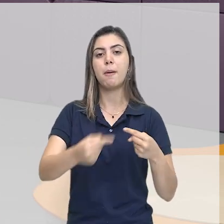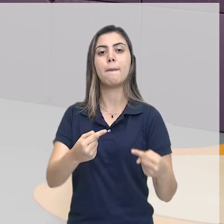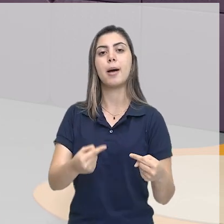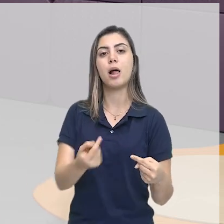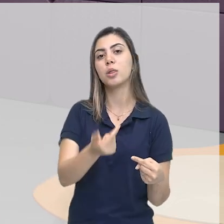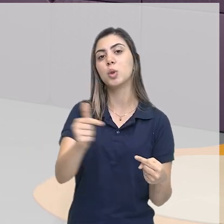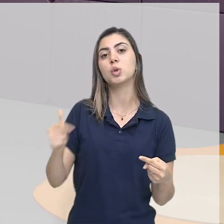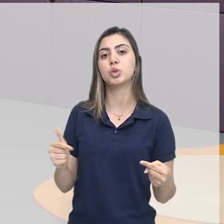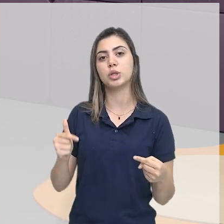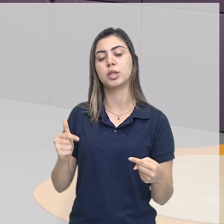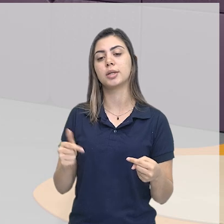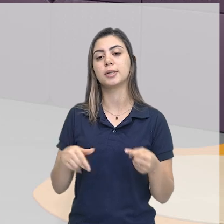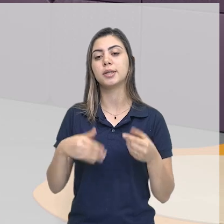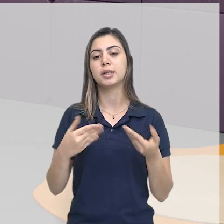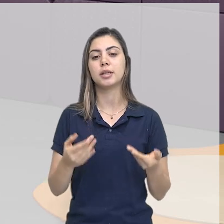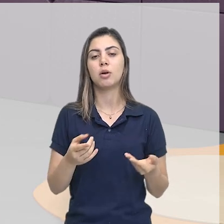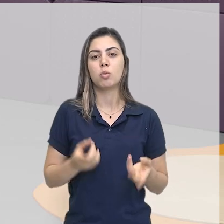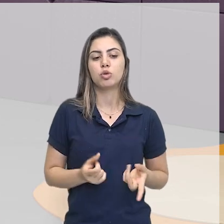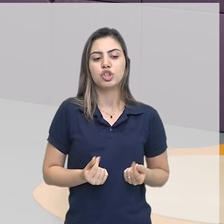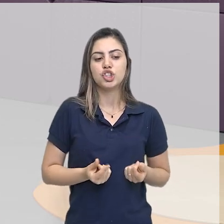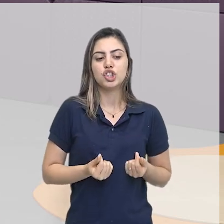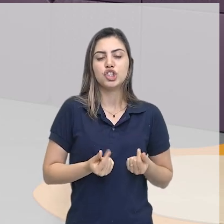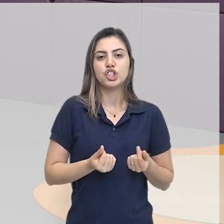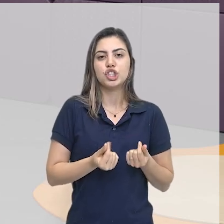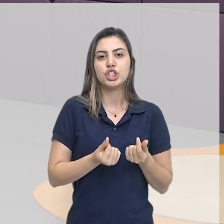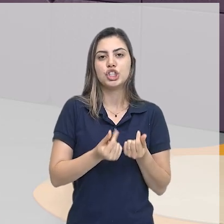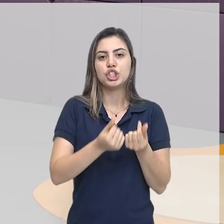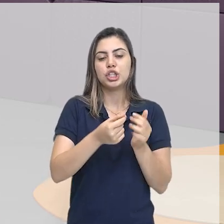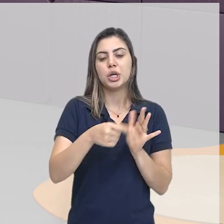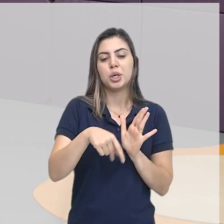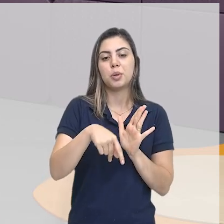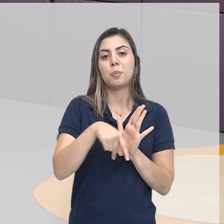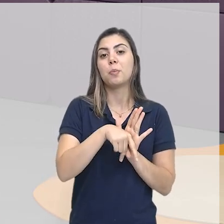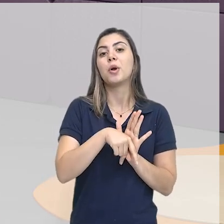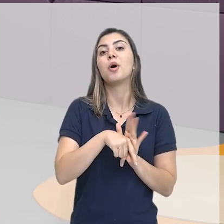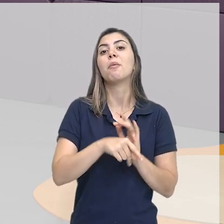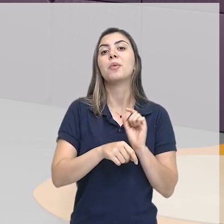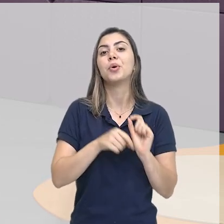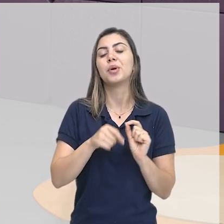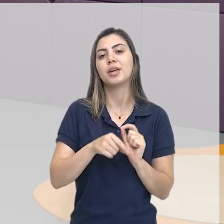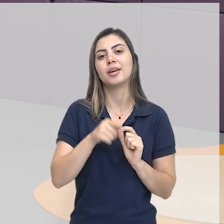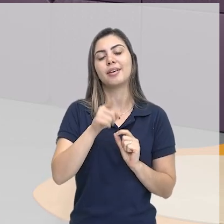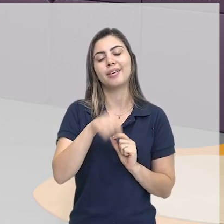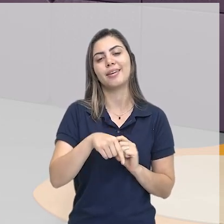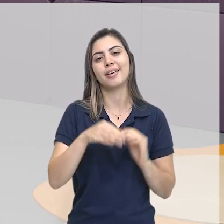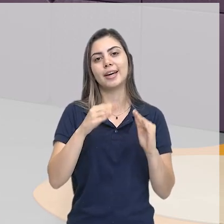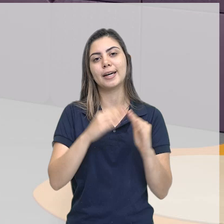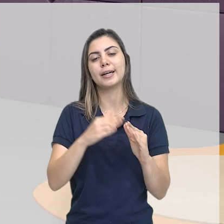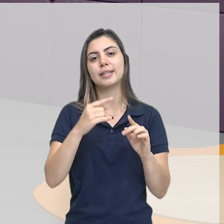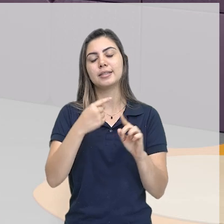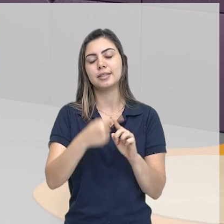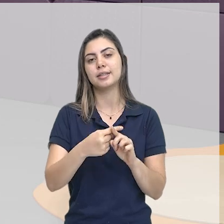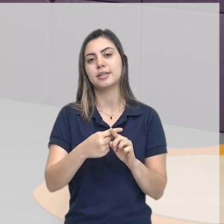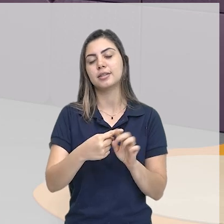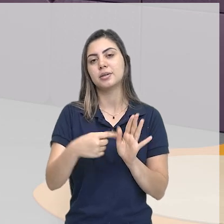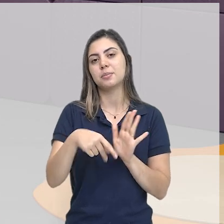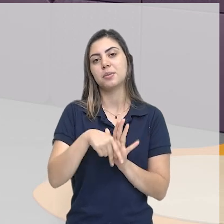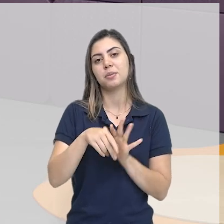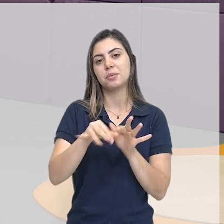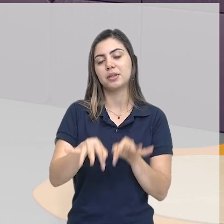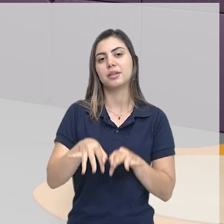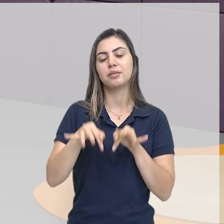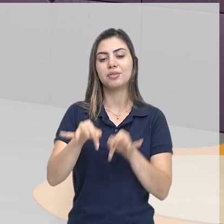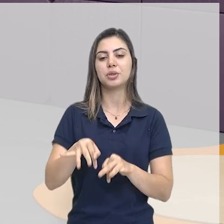essa riqueza era acumulada justamente pela principal instituição do sistema feudal, que era